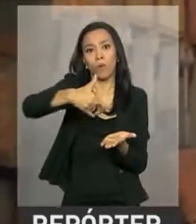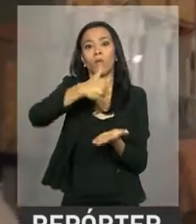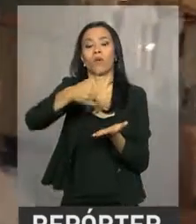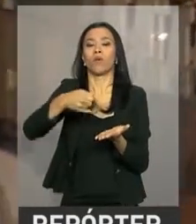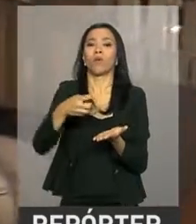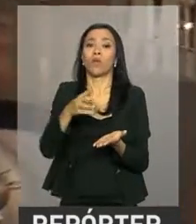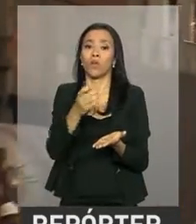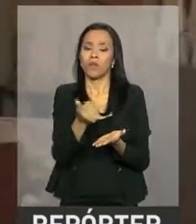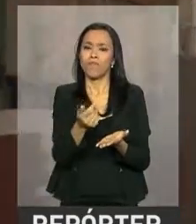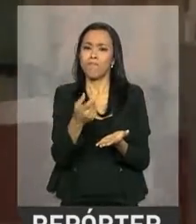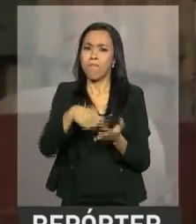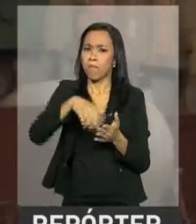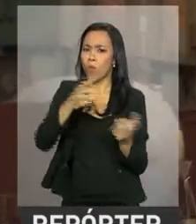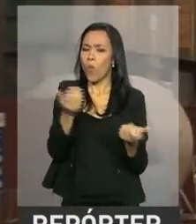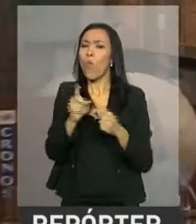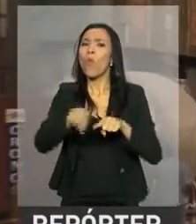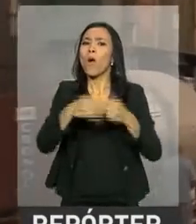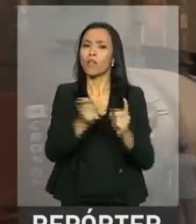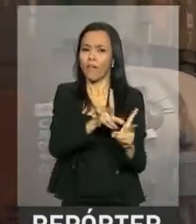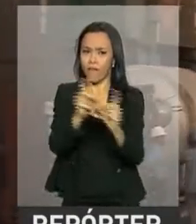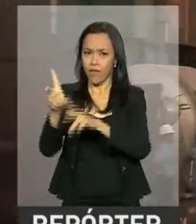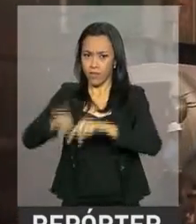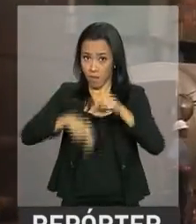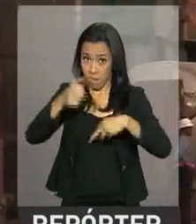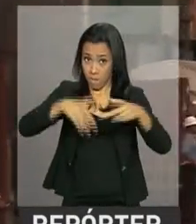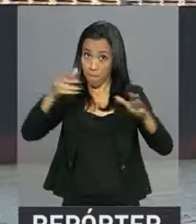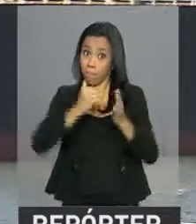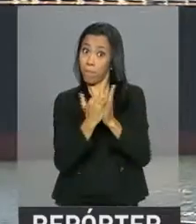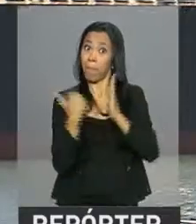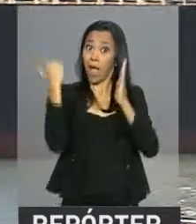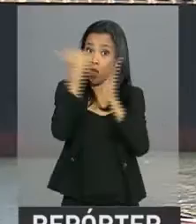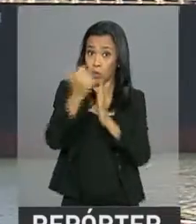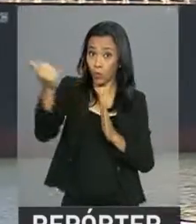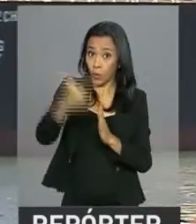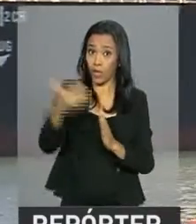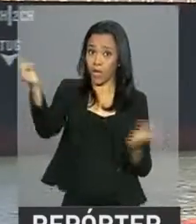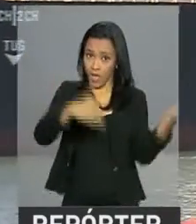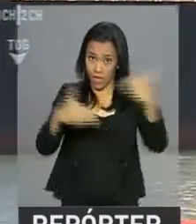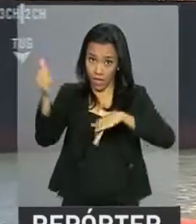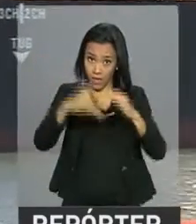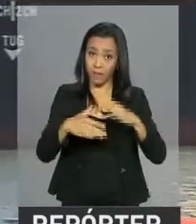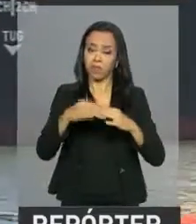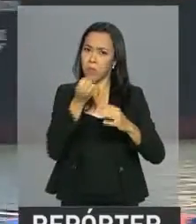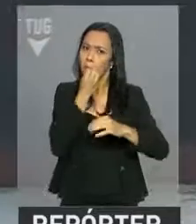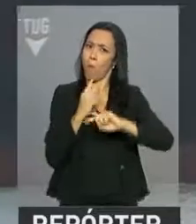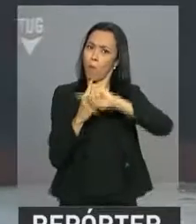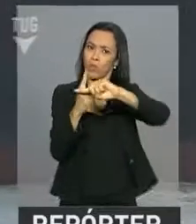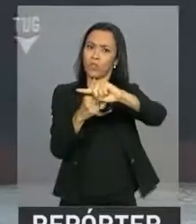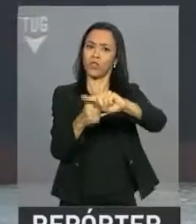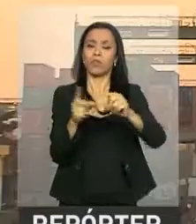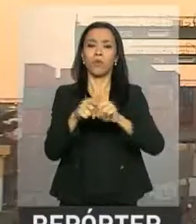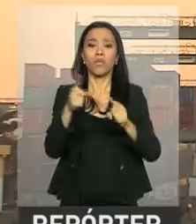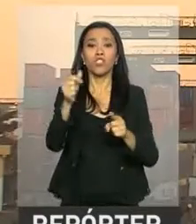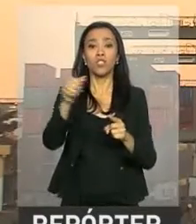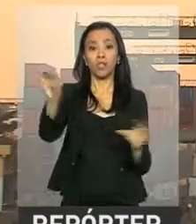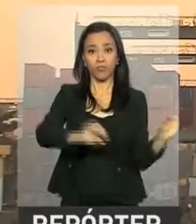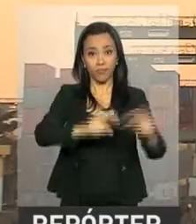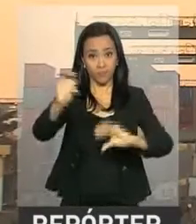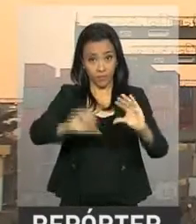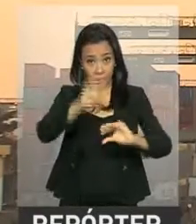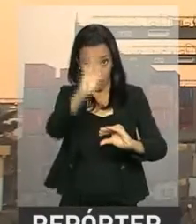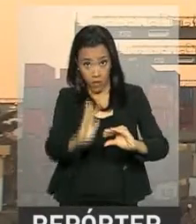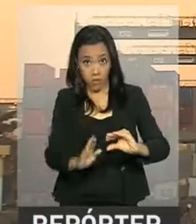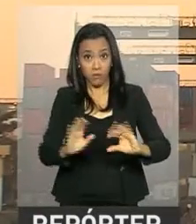as exportações são maiores que as importações dizemos que a balança comercial está favorável pois atrai recursos estrangeiros e